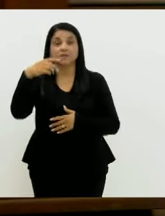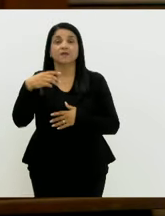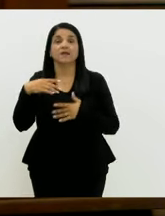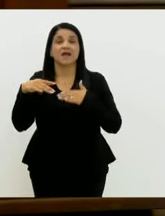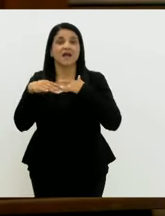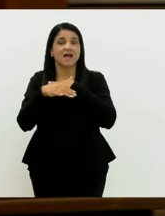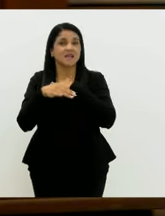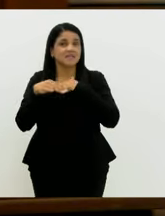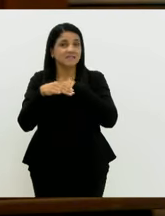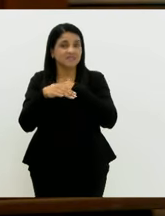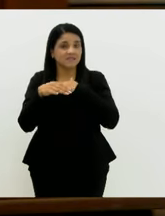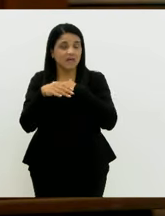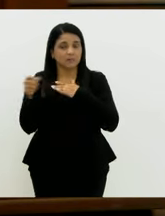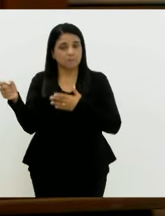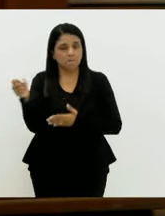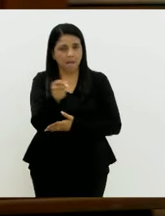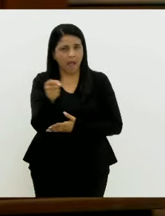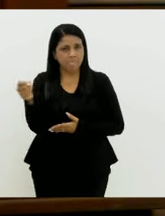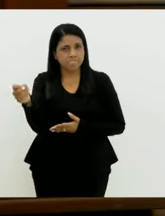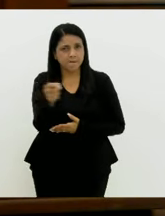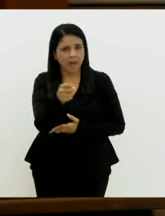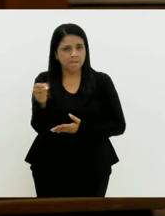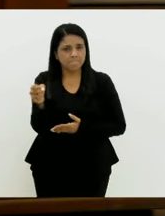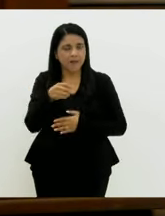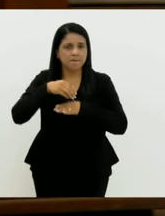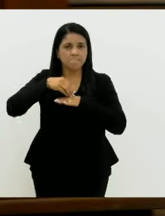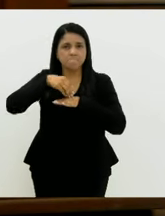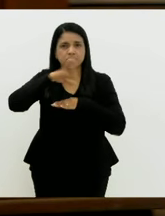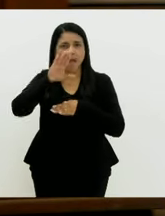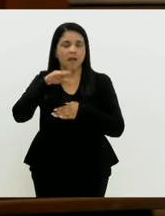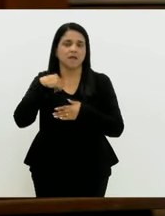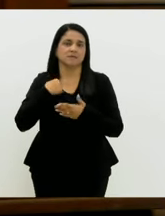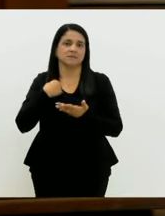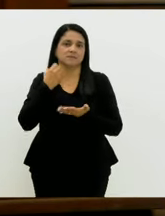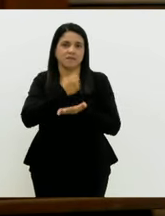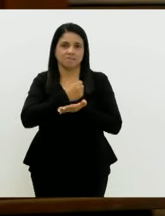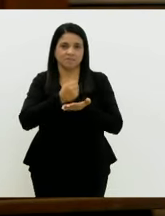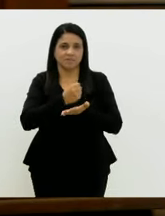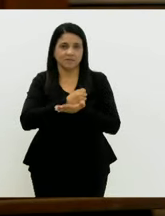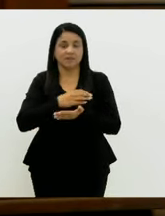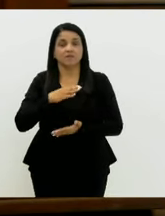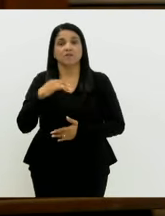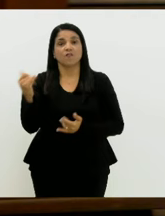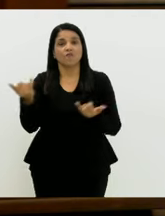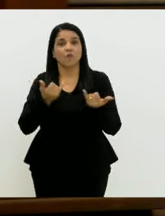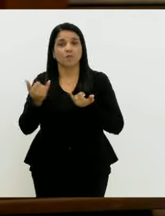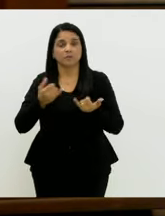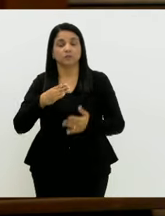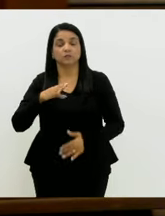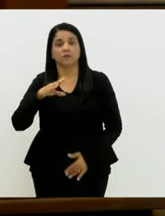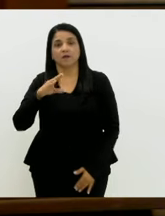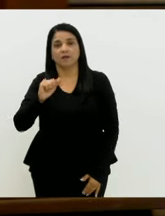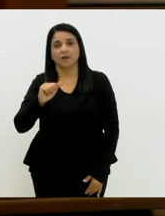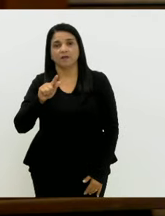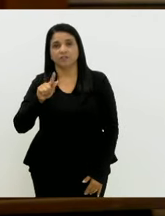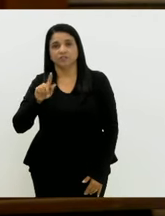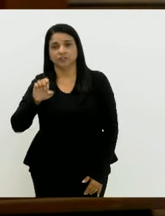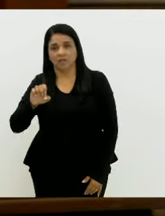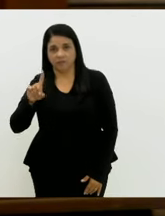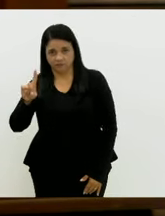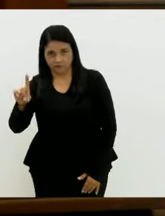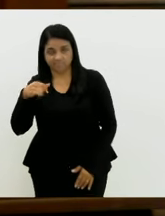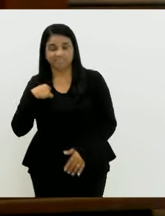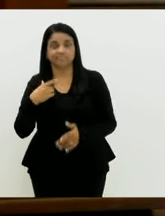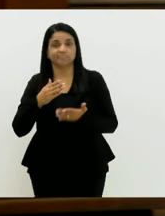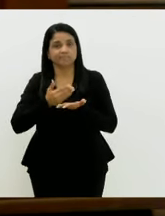mais empregou, segundo o CAGED, informações do CAGED. E quando eu iniciei os trabalhos